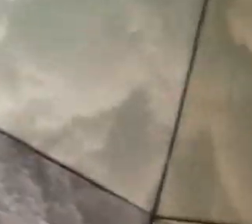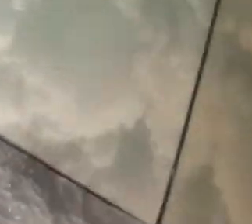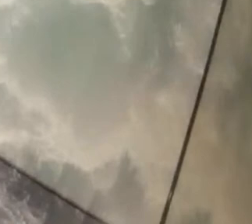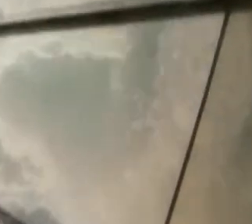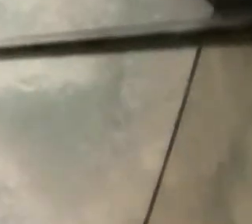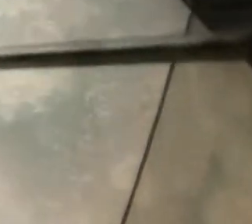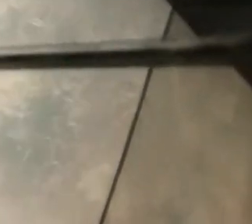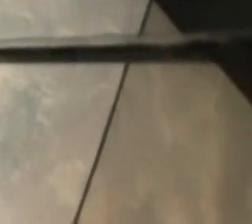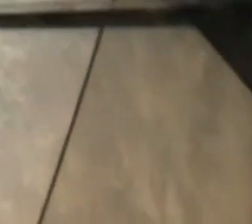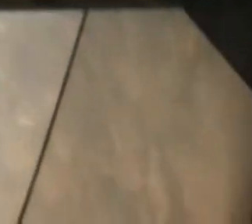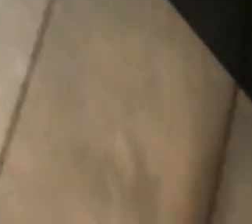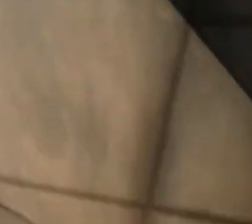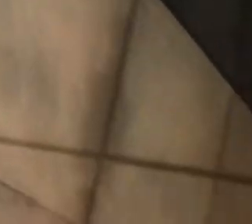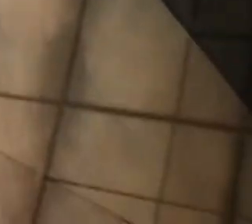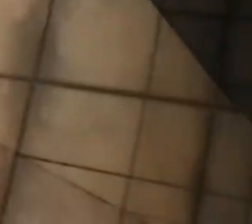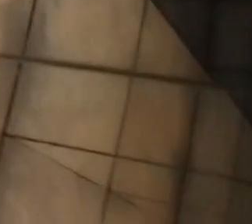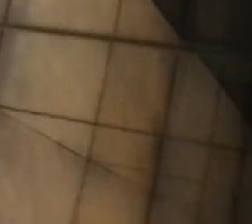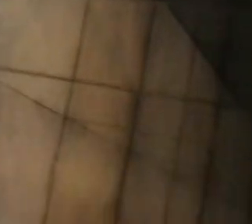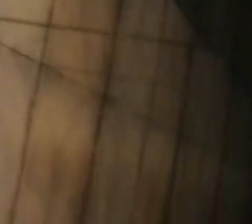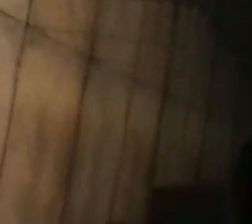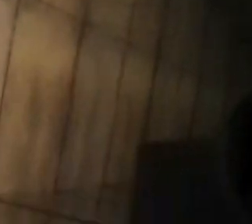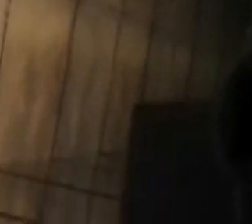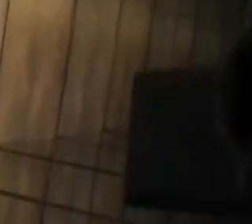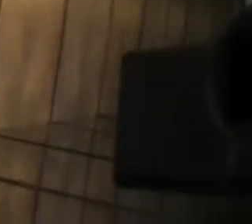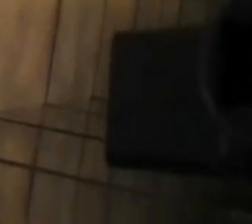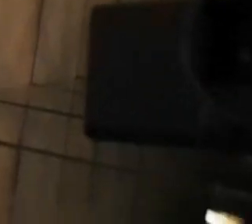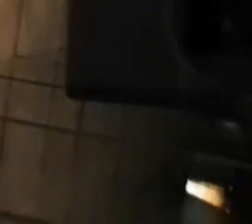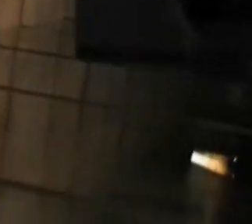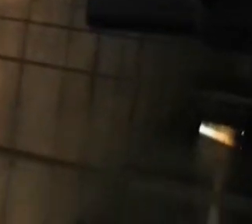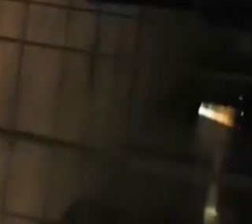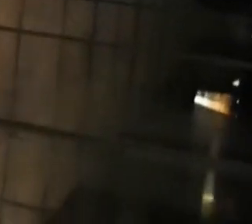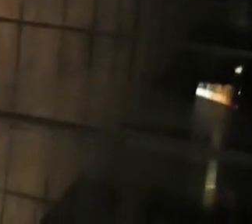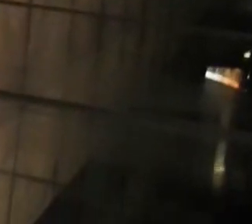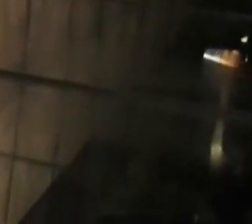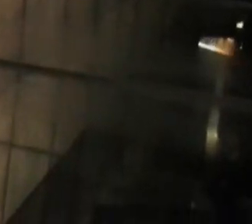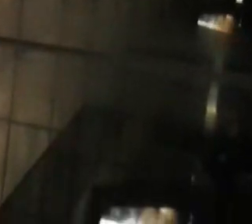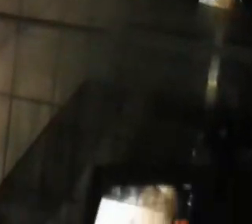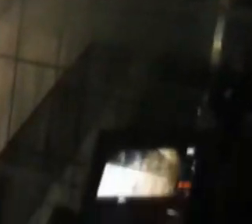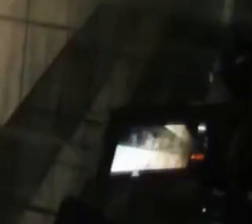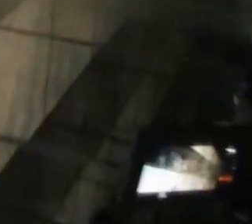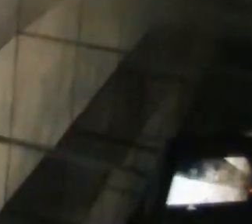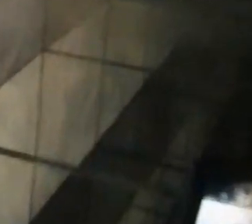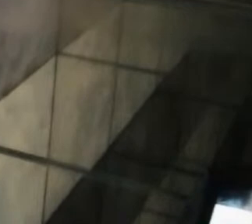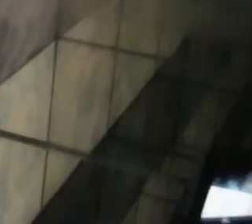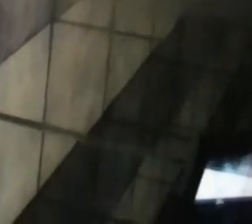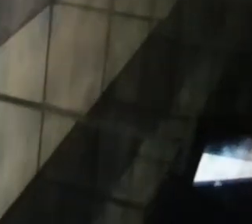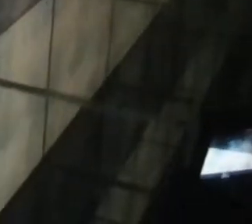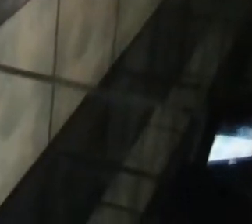Thank you.